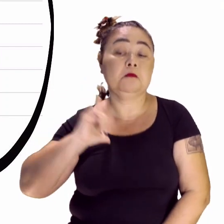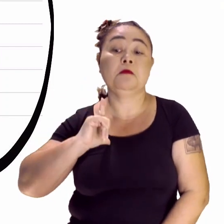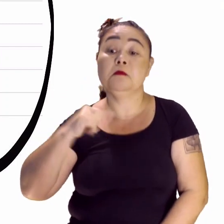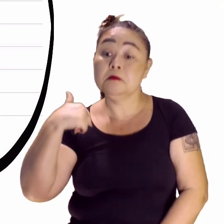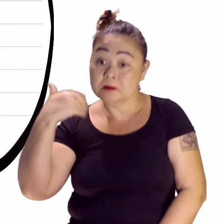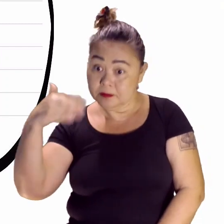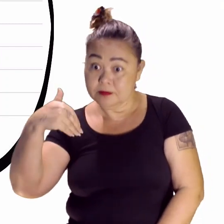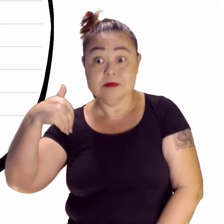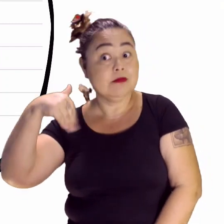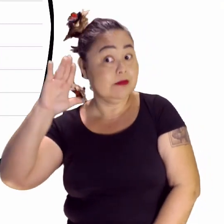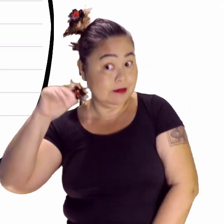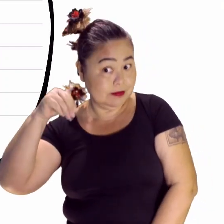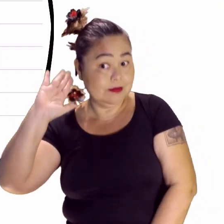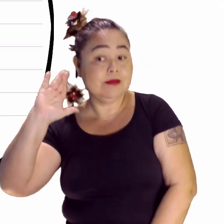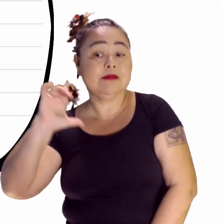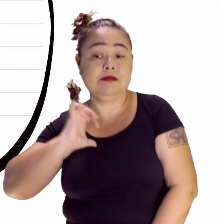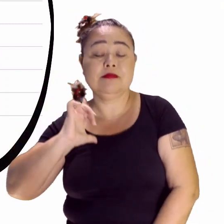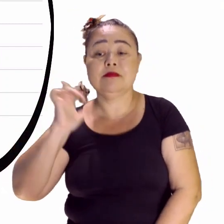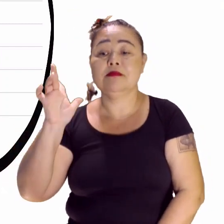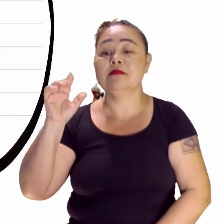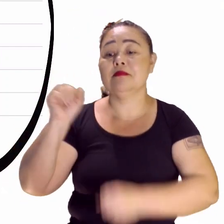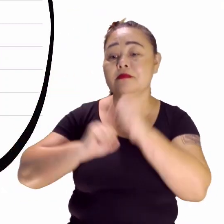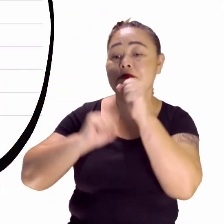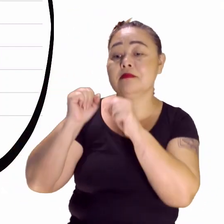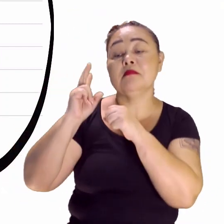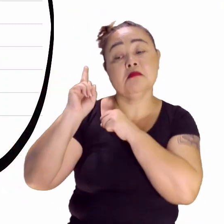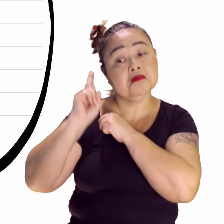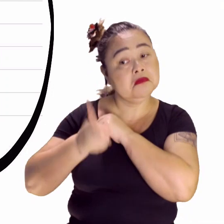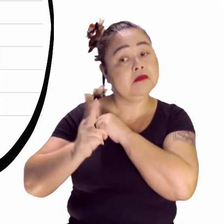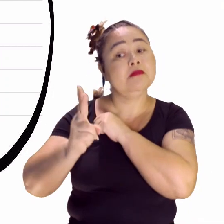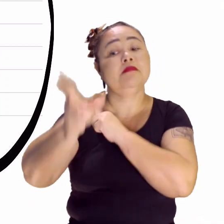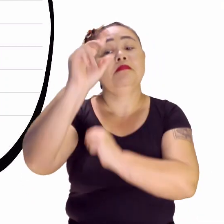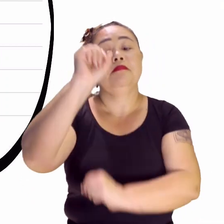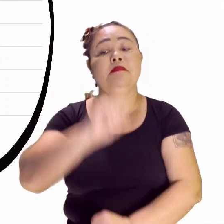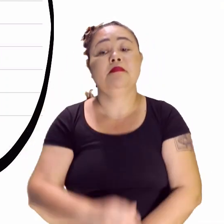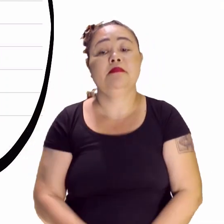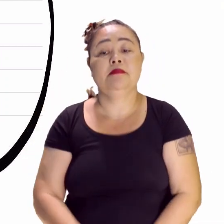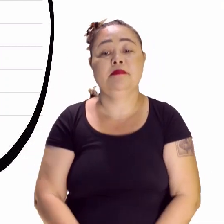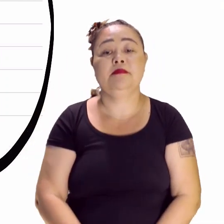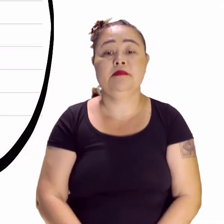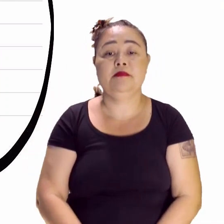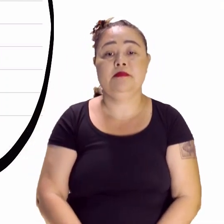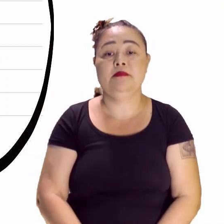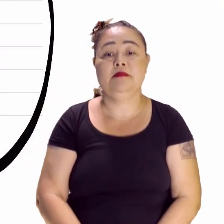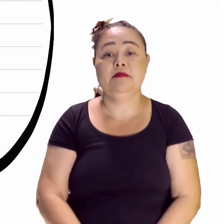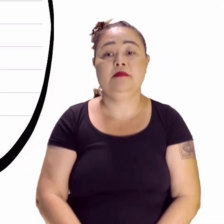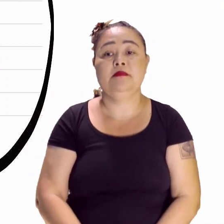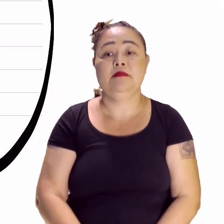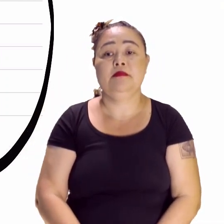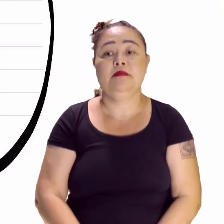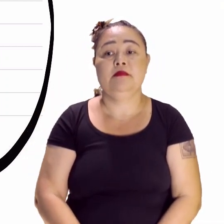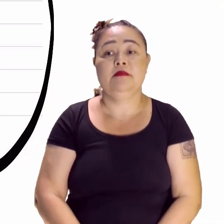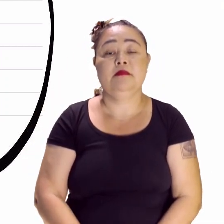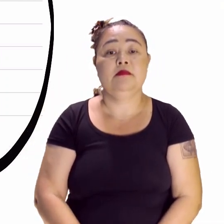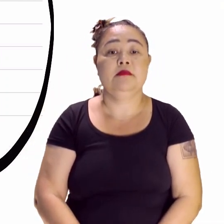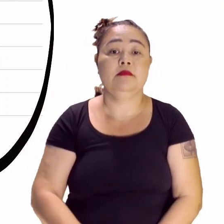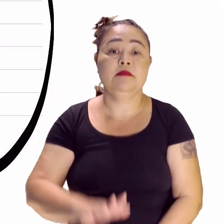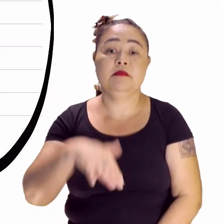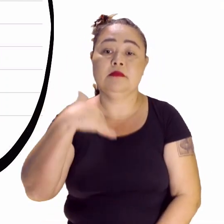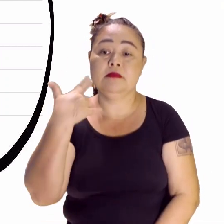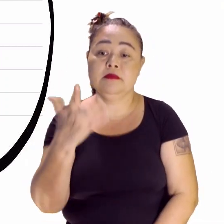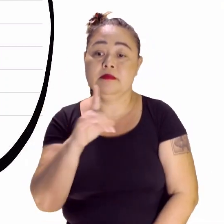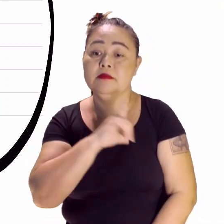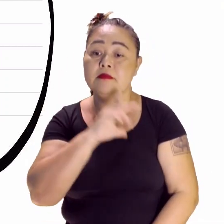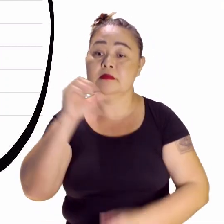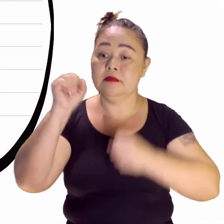Mais. Com certeza. Essa mecanização só vai continuar. Muito bem. Não é isso? Exatamente. Em contrapartida, quando a gente tem